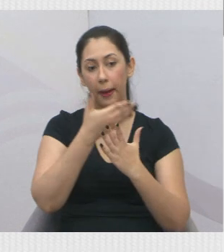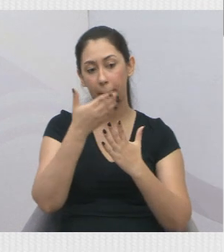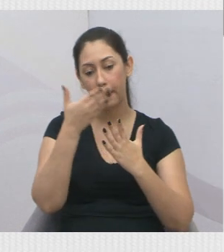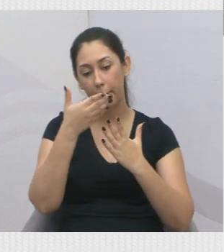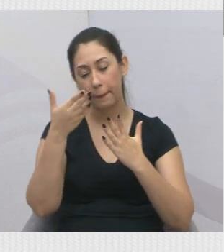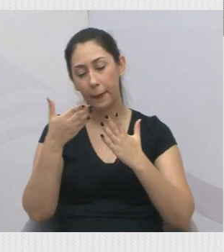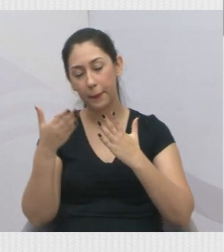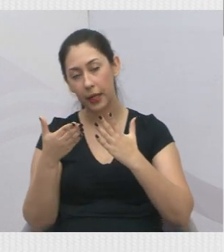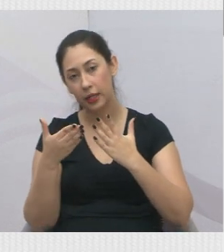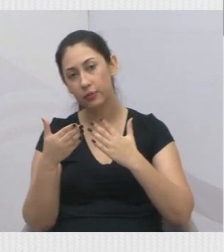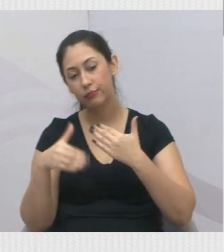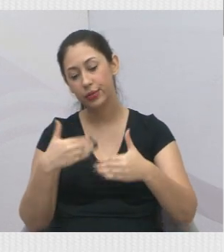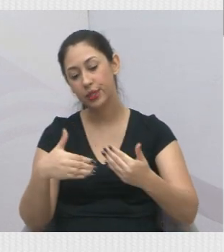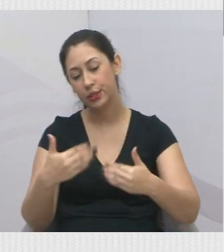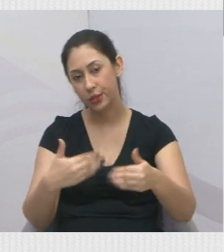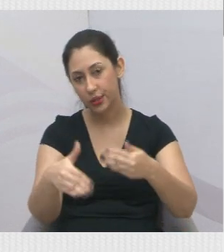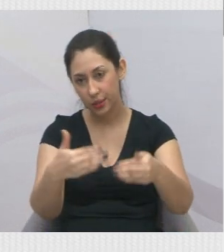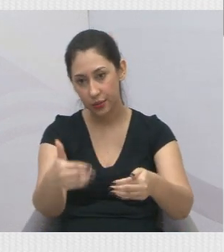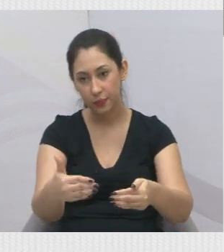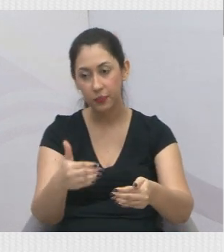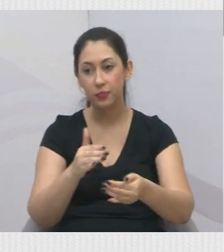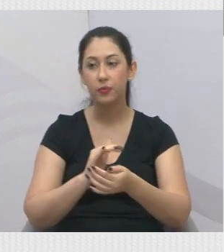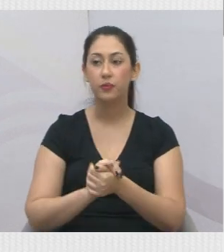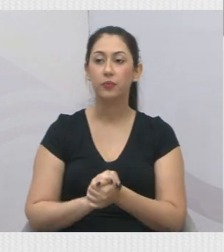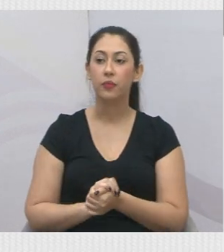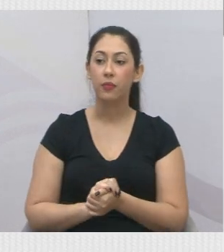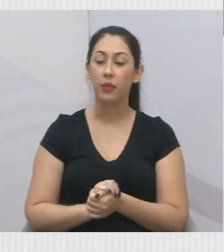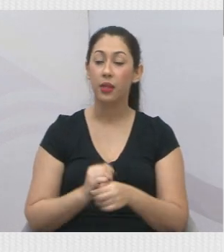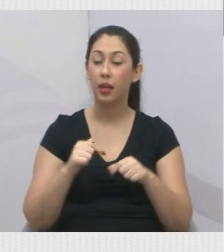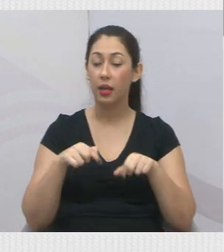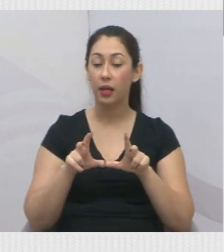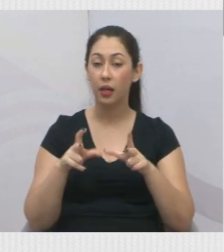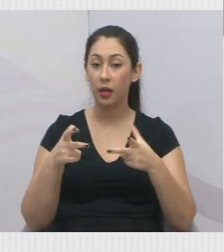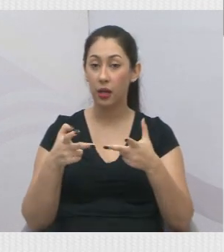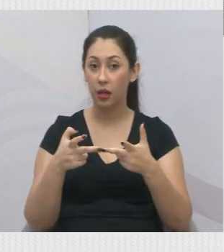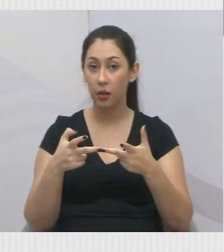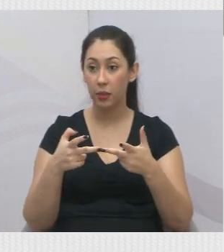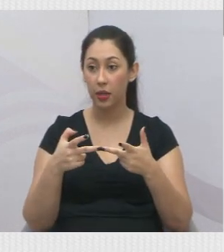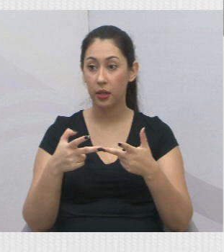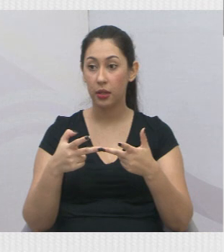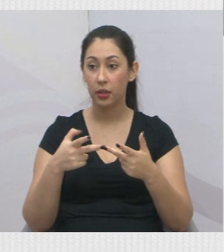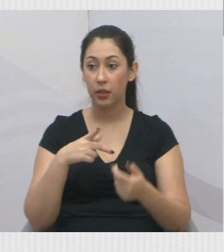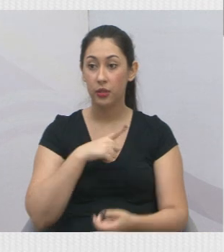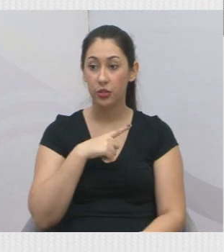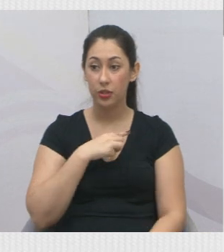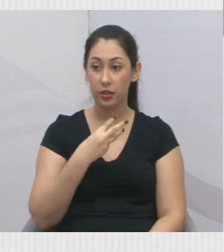tenha execução daquele exercício. Essa casa passou